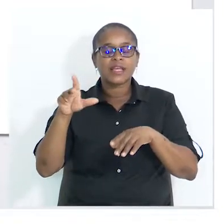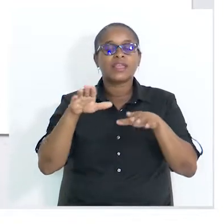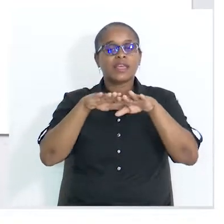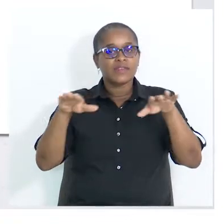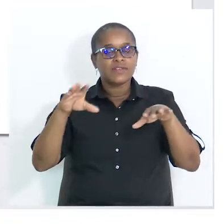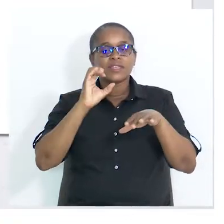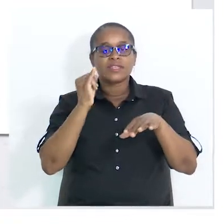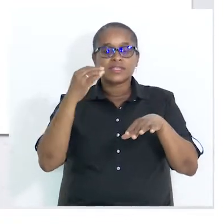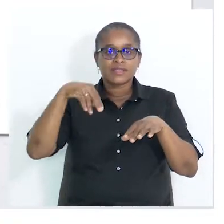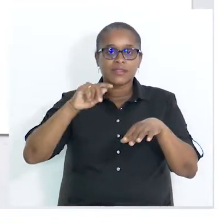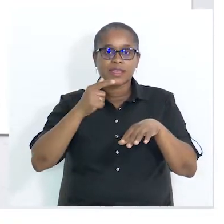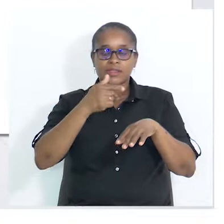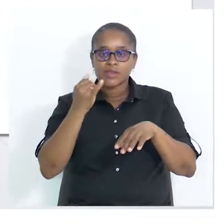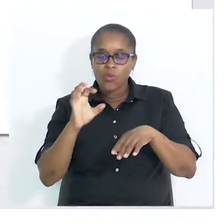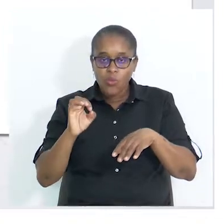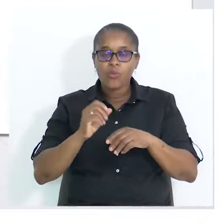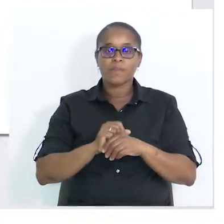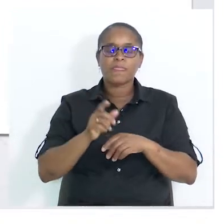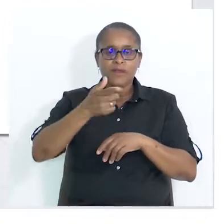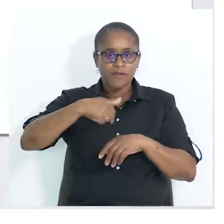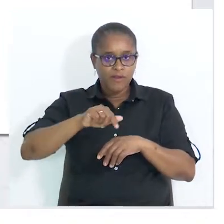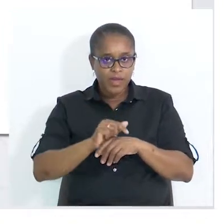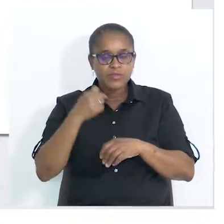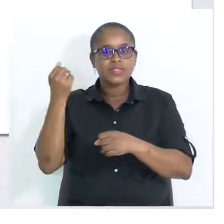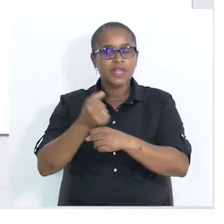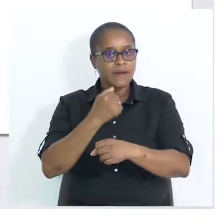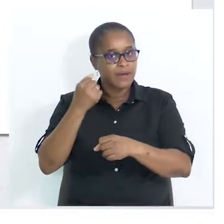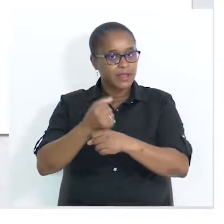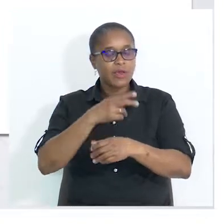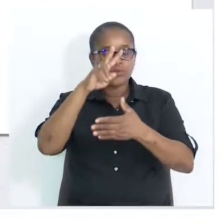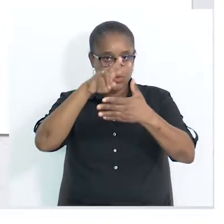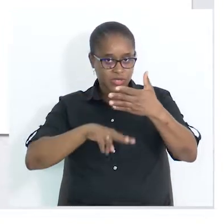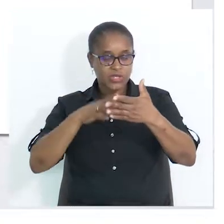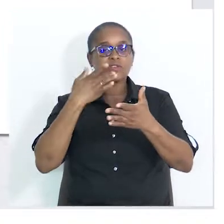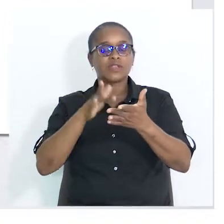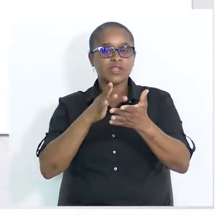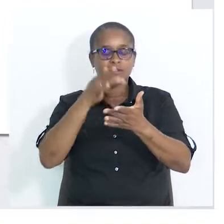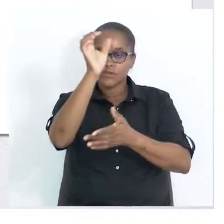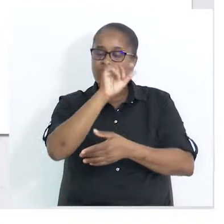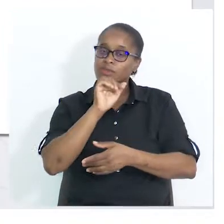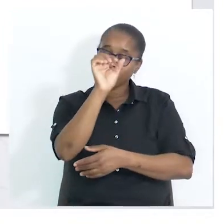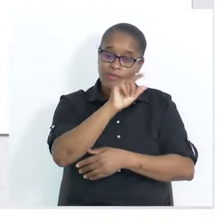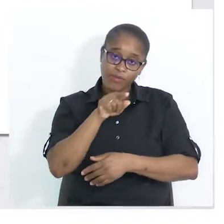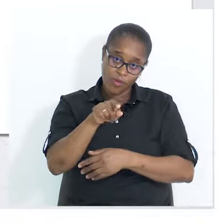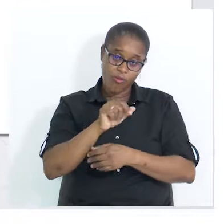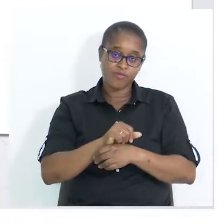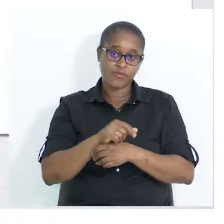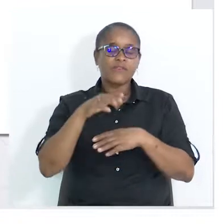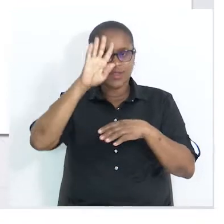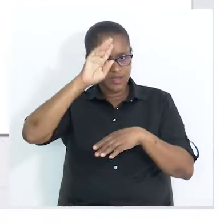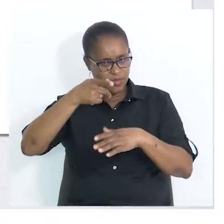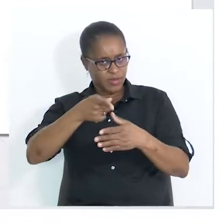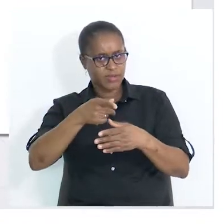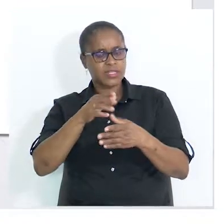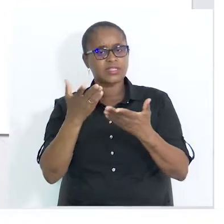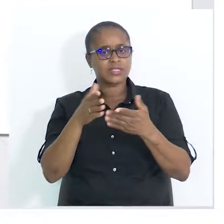semântico. Vamos trabalhar com textos do teu livro, ou então do teu manual, e vais dar conta dessa linha